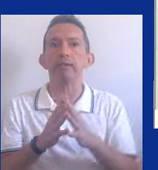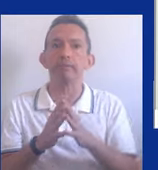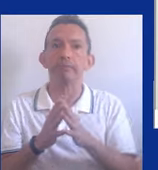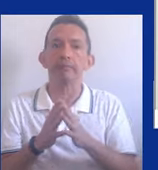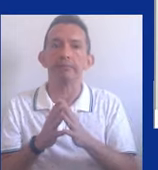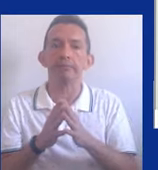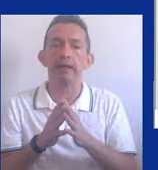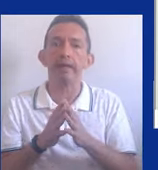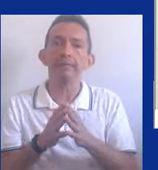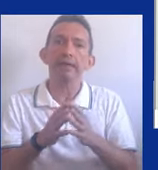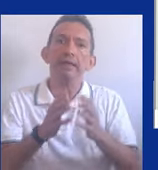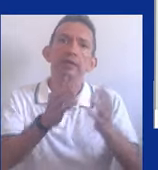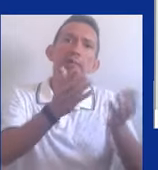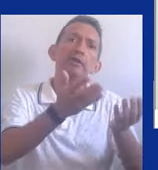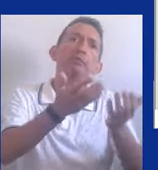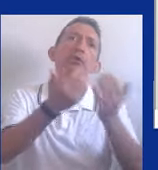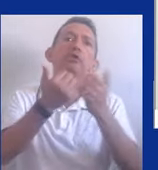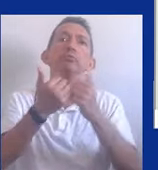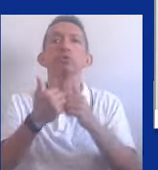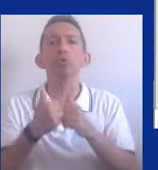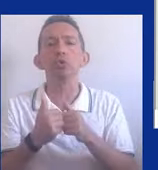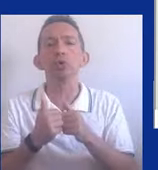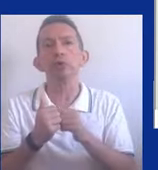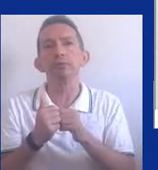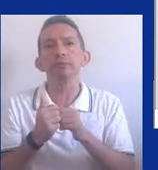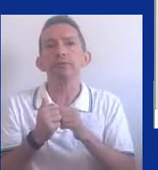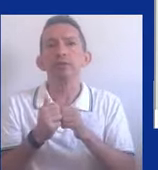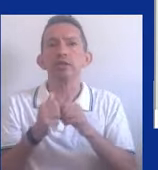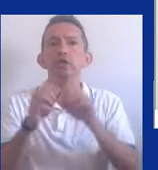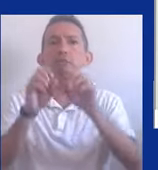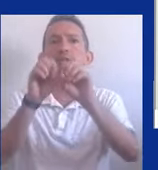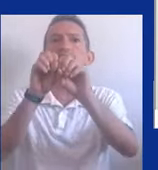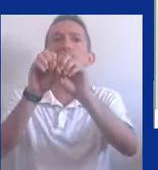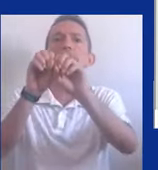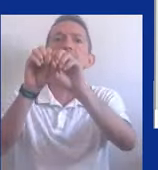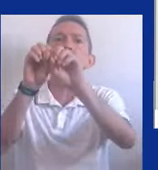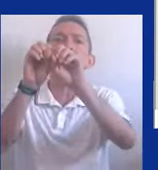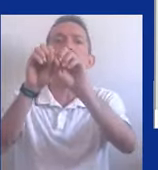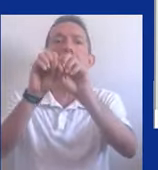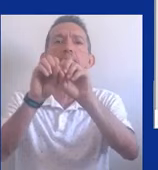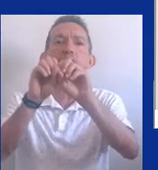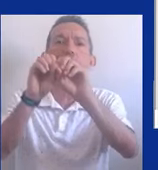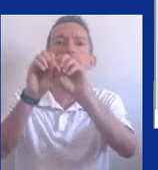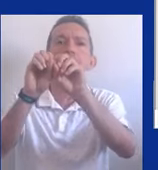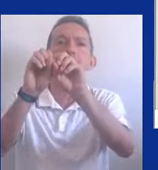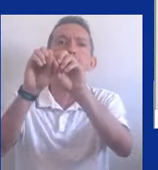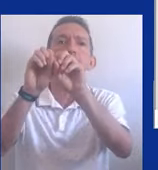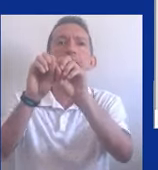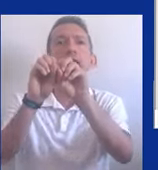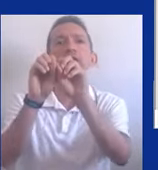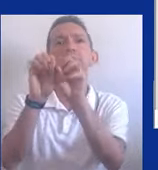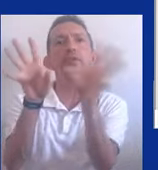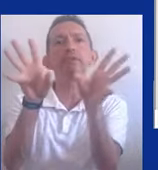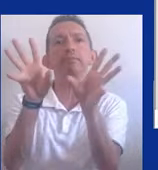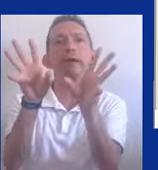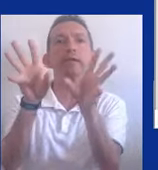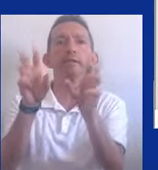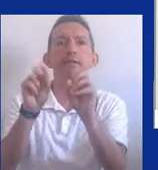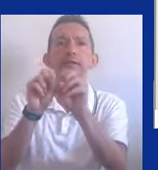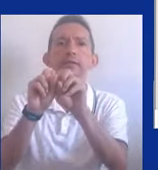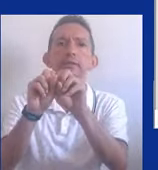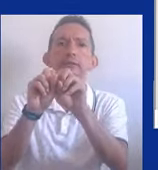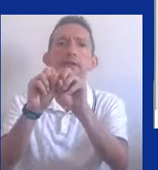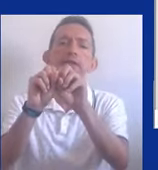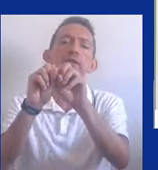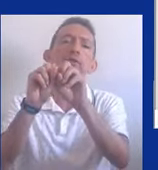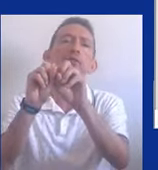do citoplasma, tá? Já mais próximo do núcleo, a gente observa que as micelas proteicas, elas estão